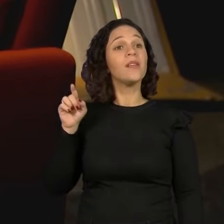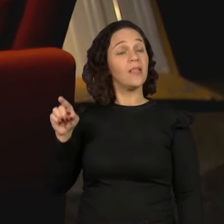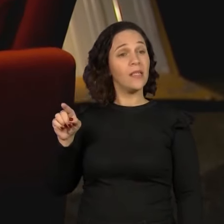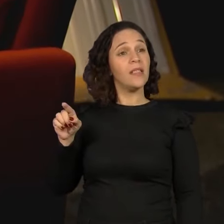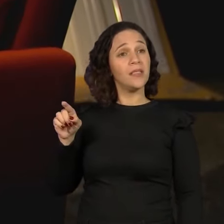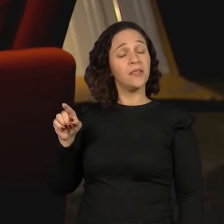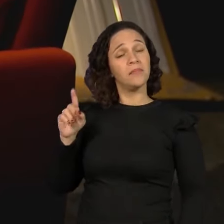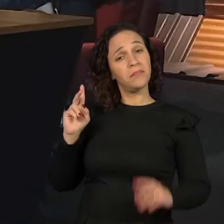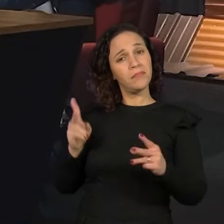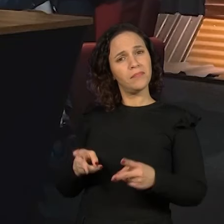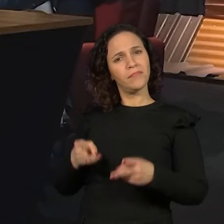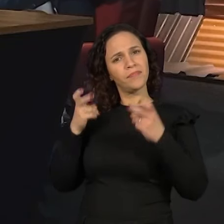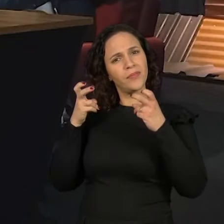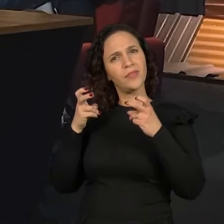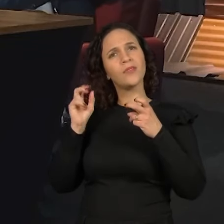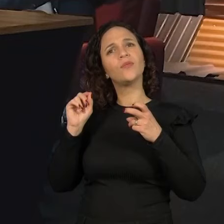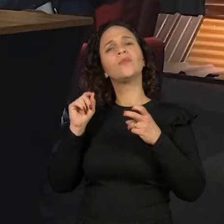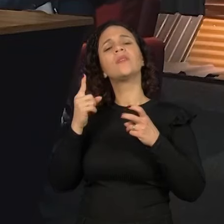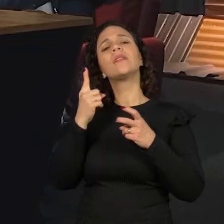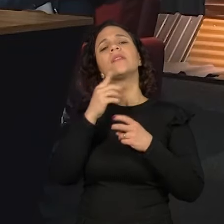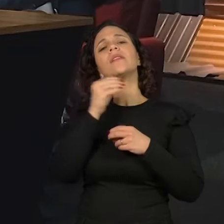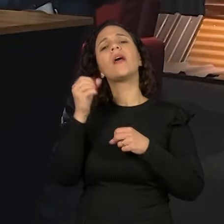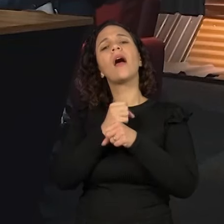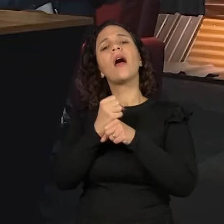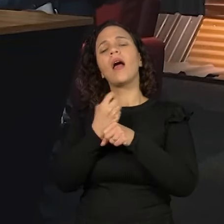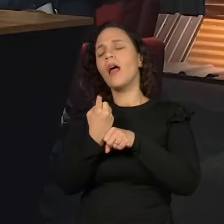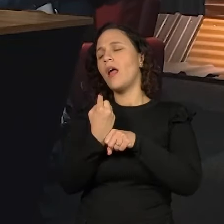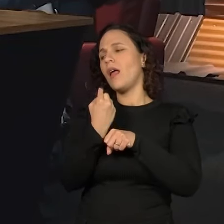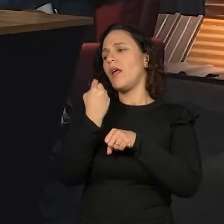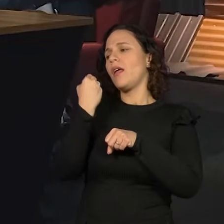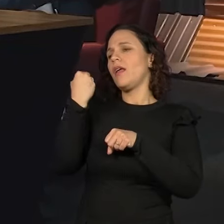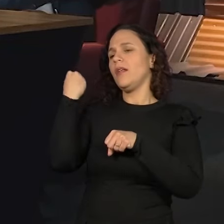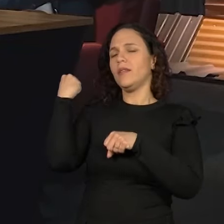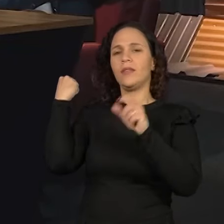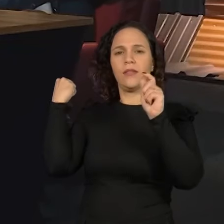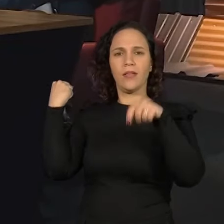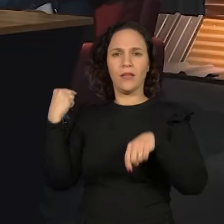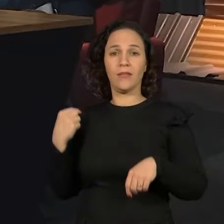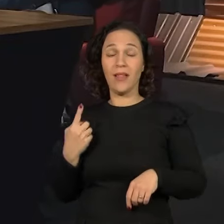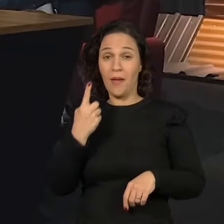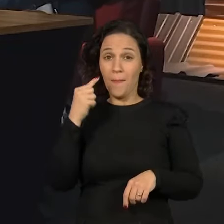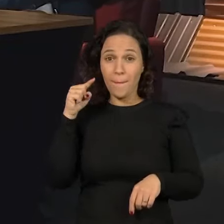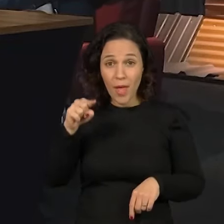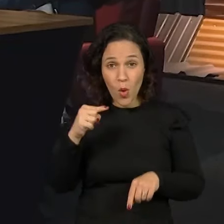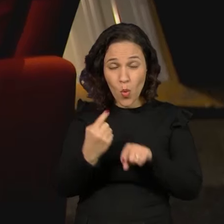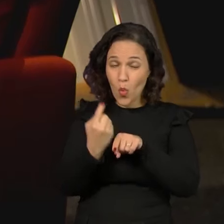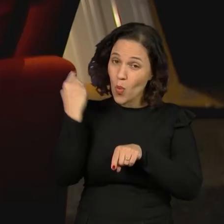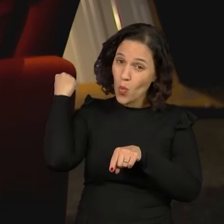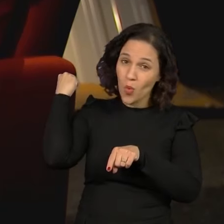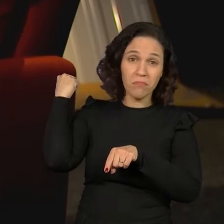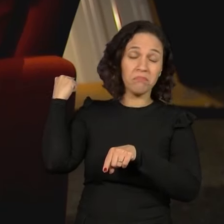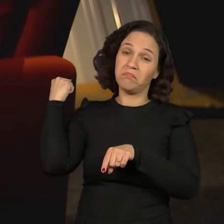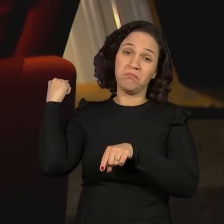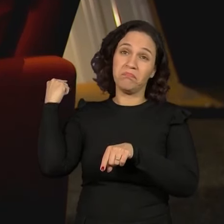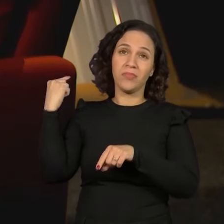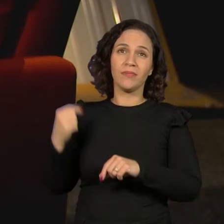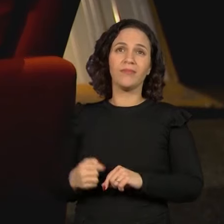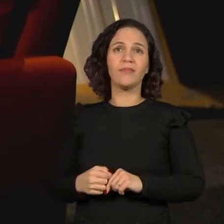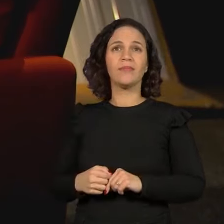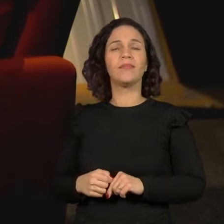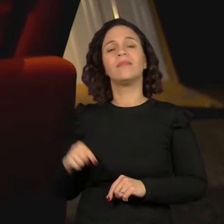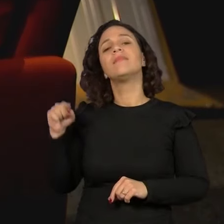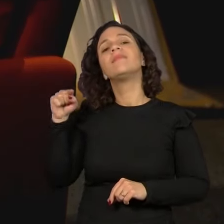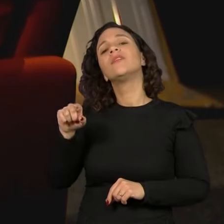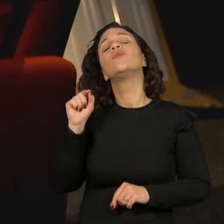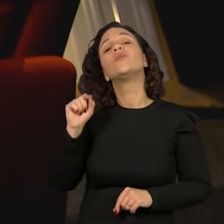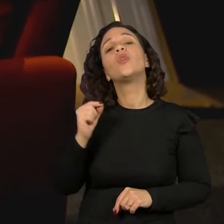enxerga 100 Anos Atrás enxerga 1000 anos atrás o James web enxerga